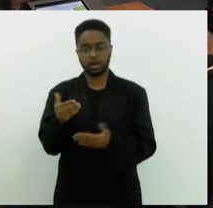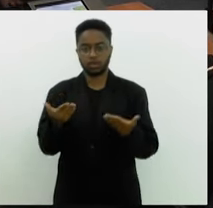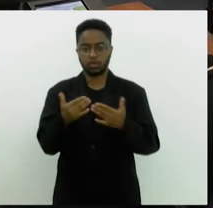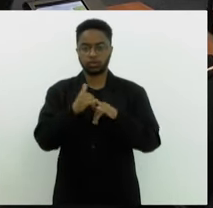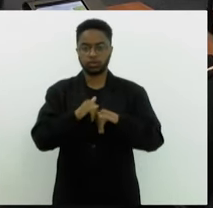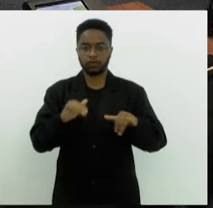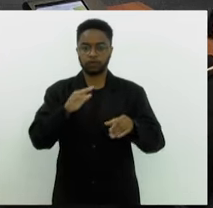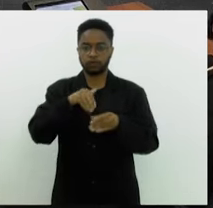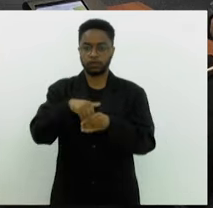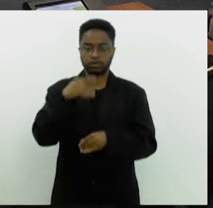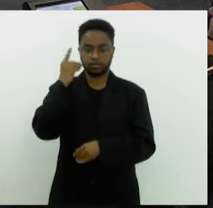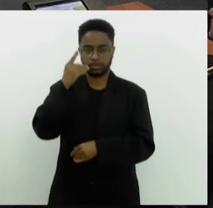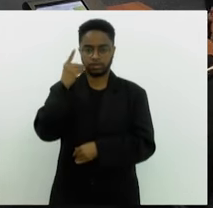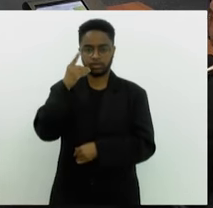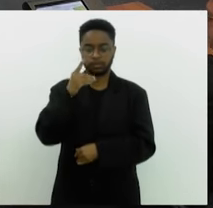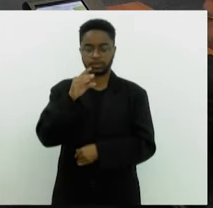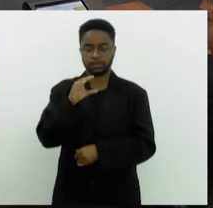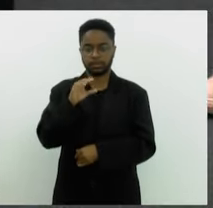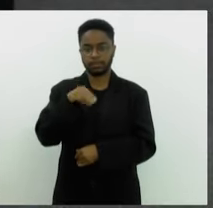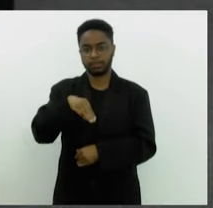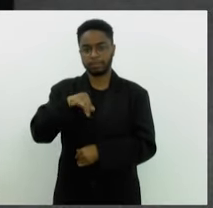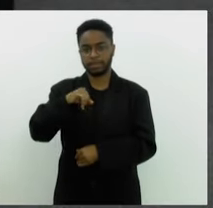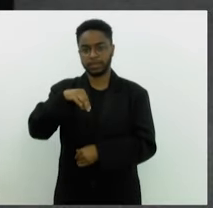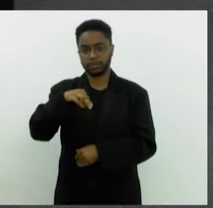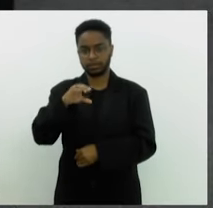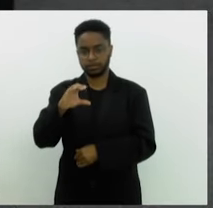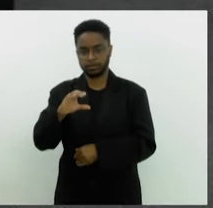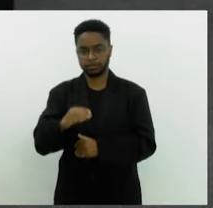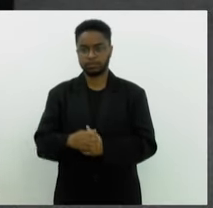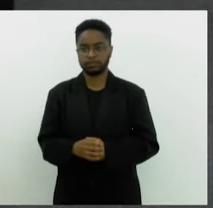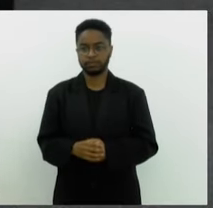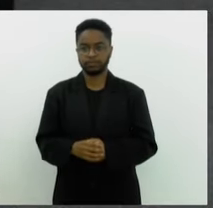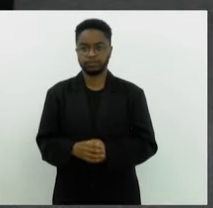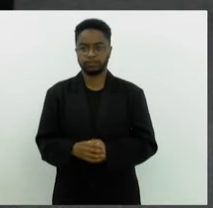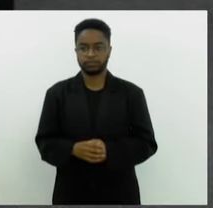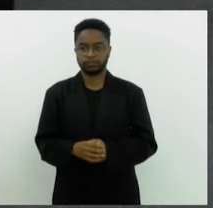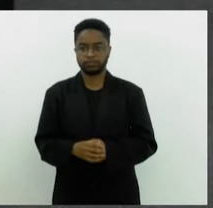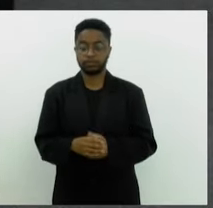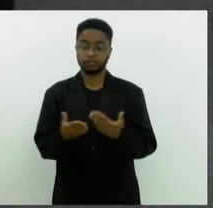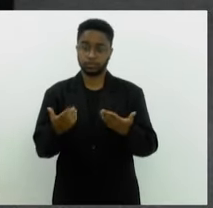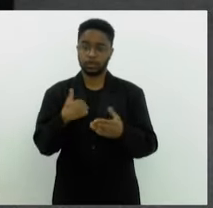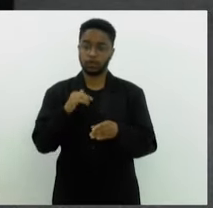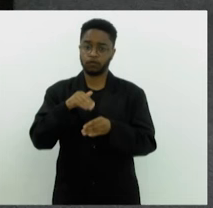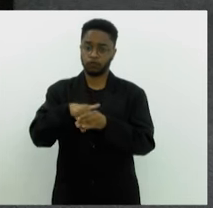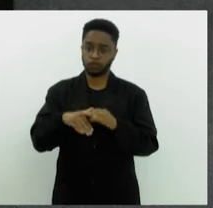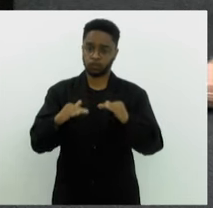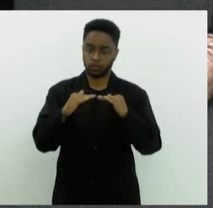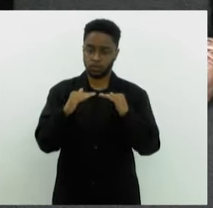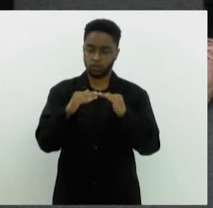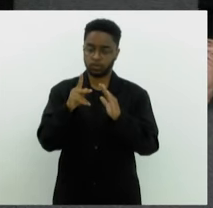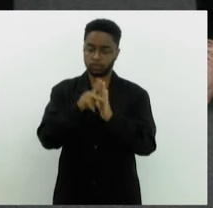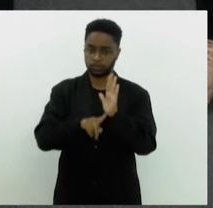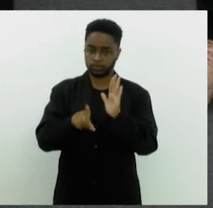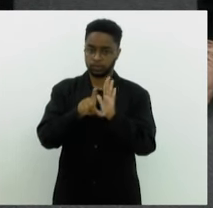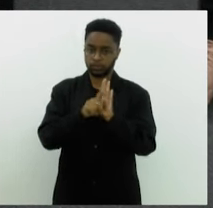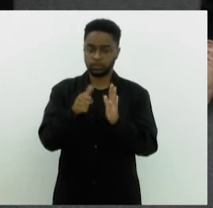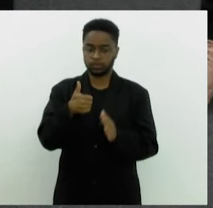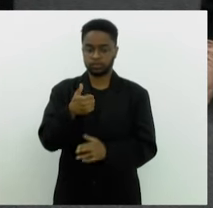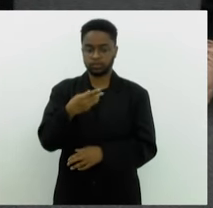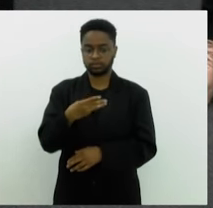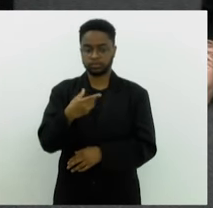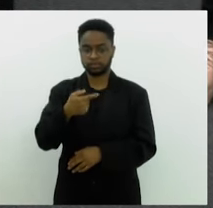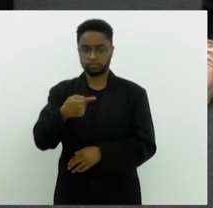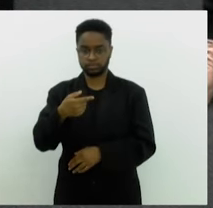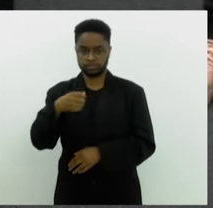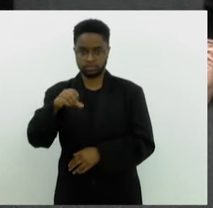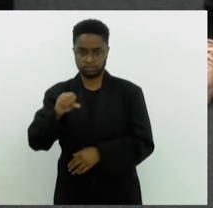declarar, nosso nobre deputado Carlos Mink. Presidente, então, eu votei favoravelmente ao PL